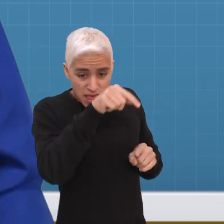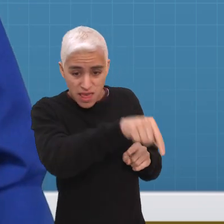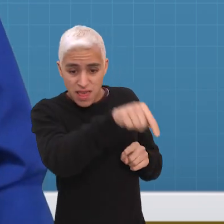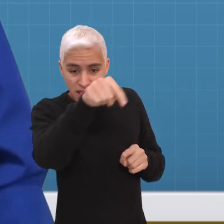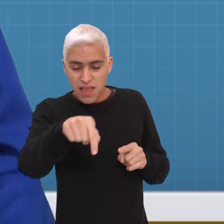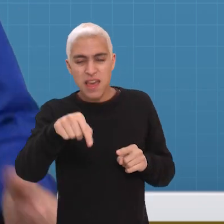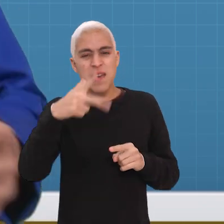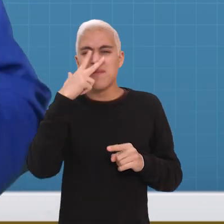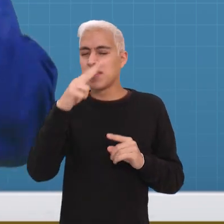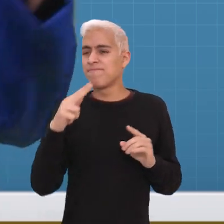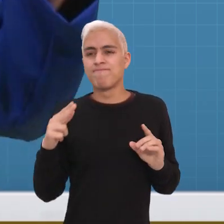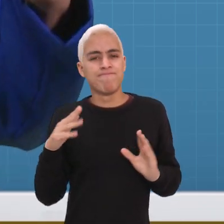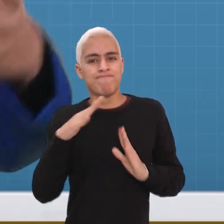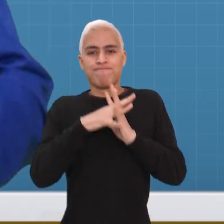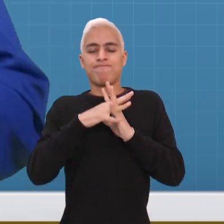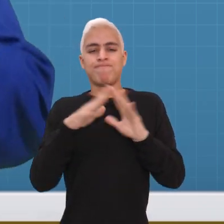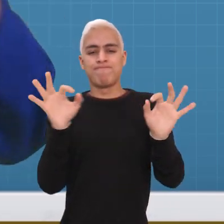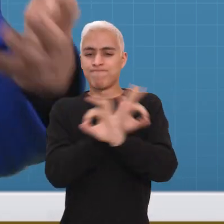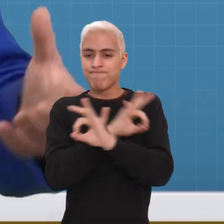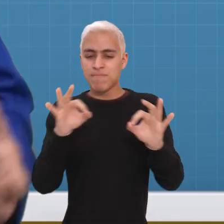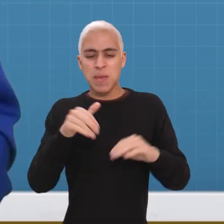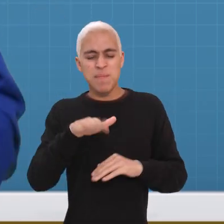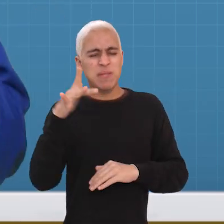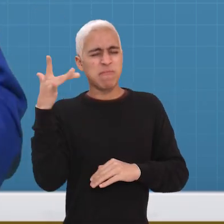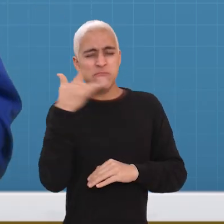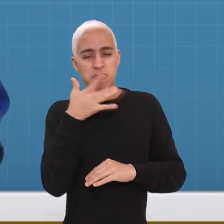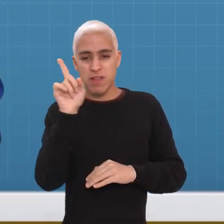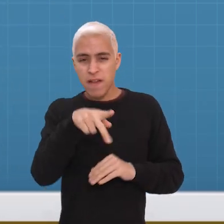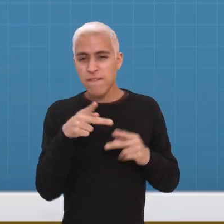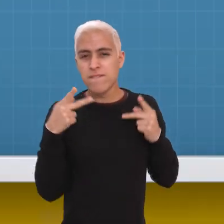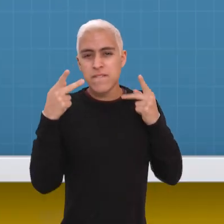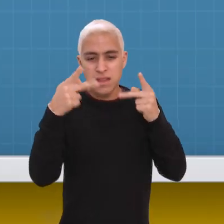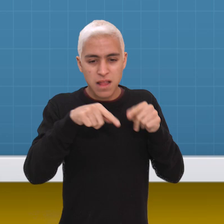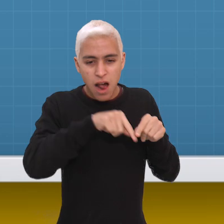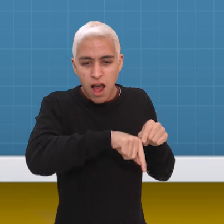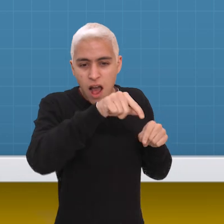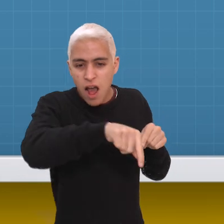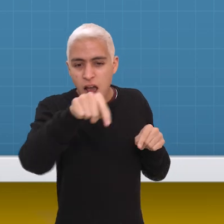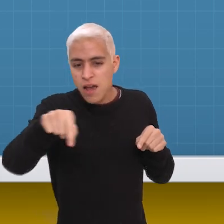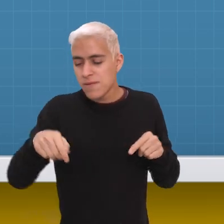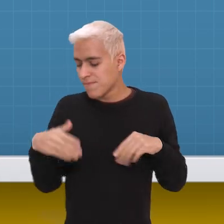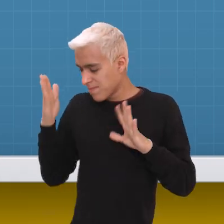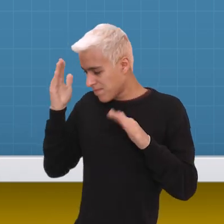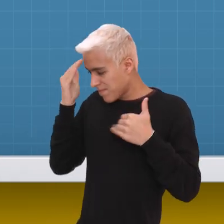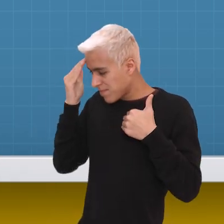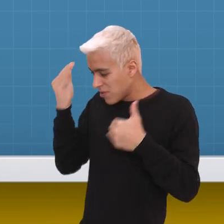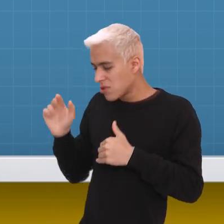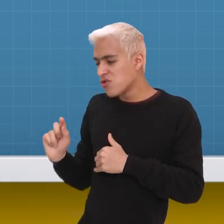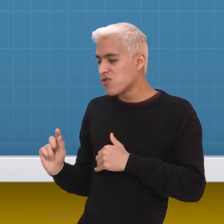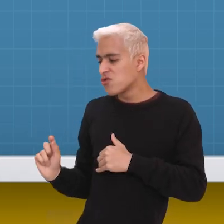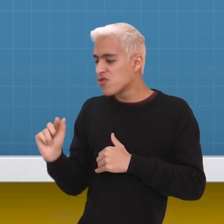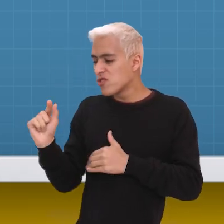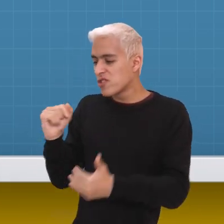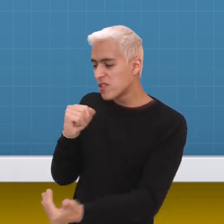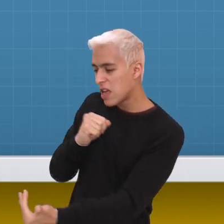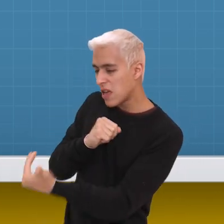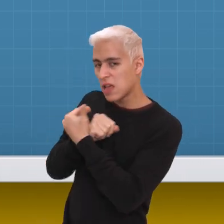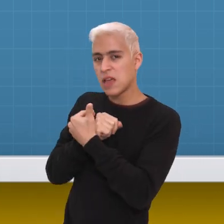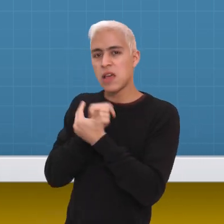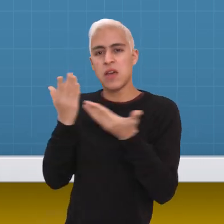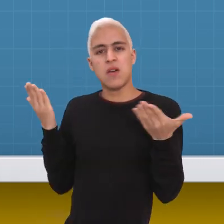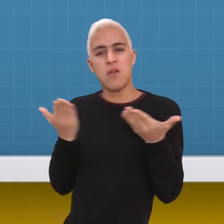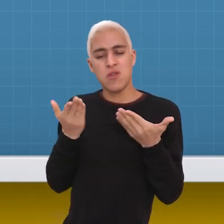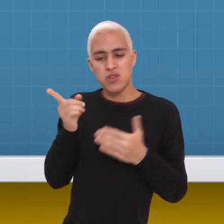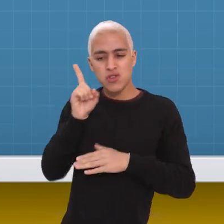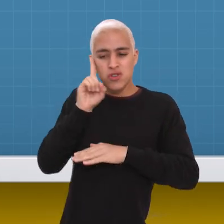visitar os locais é o ápice da viagem, é o máximo, é o mais gostoso. Muito bem, Sr. Giz, agradecendo você por